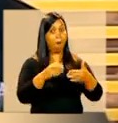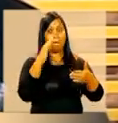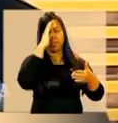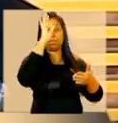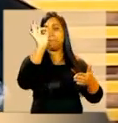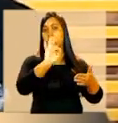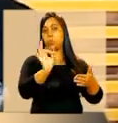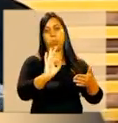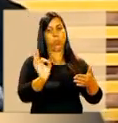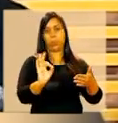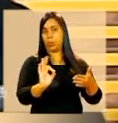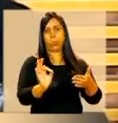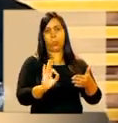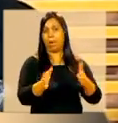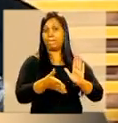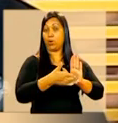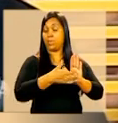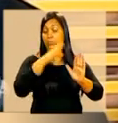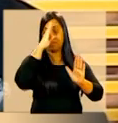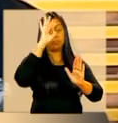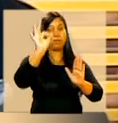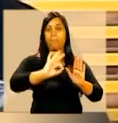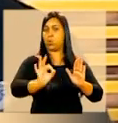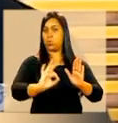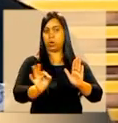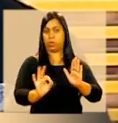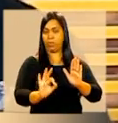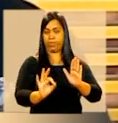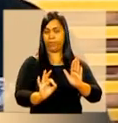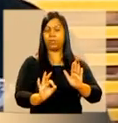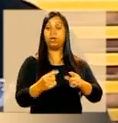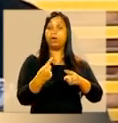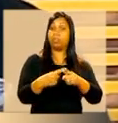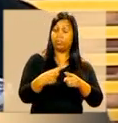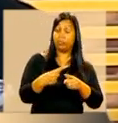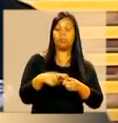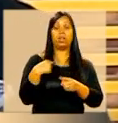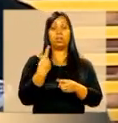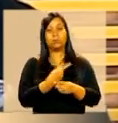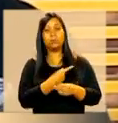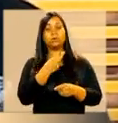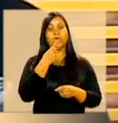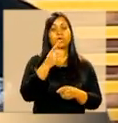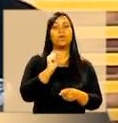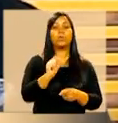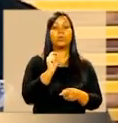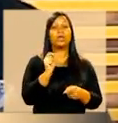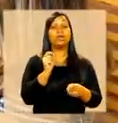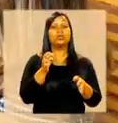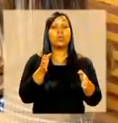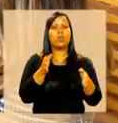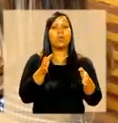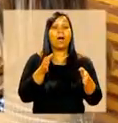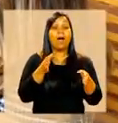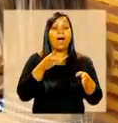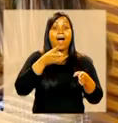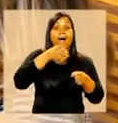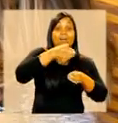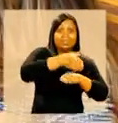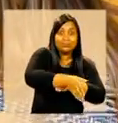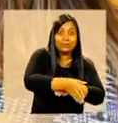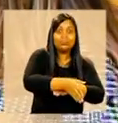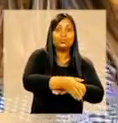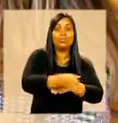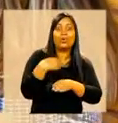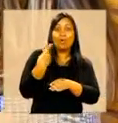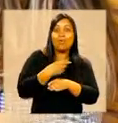a principal proposta que a gente tem dentro do turismo social. Porque quando a gente trabalha a questão do acesso, a democratização do